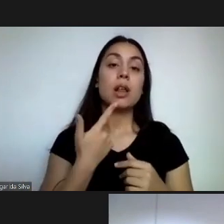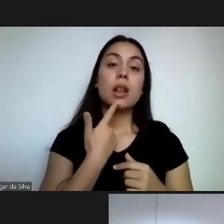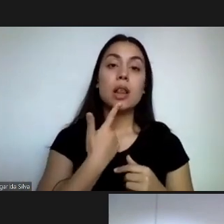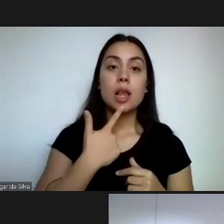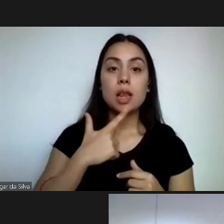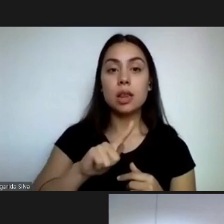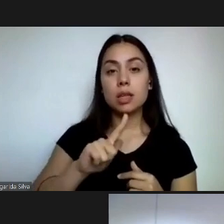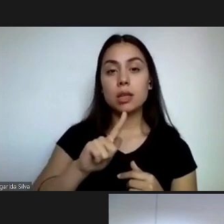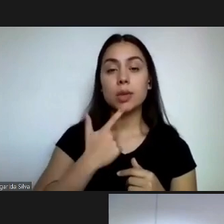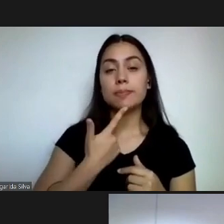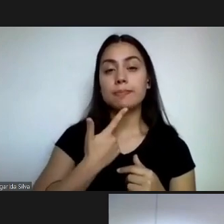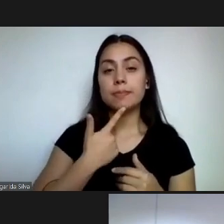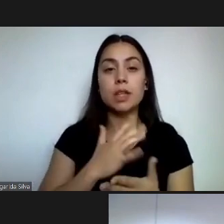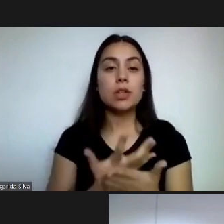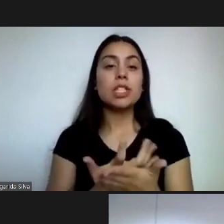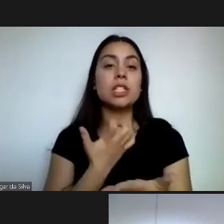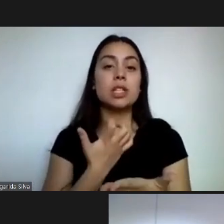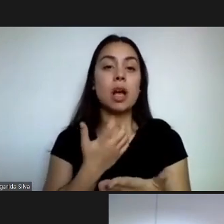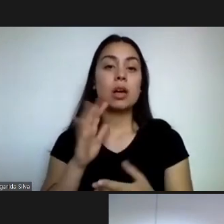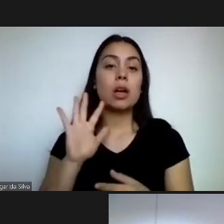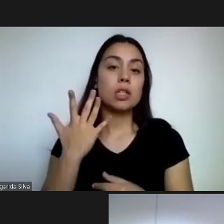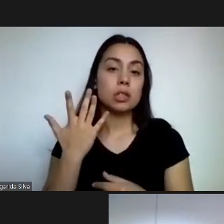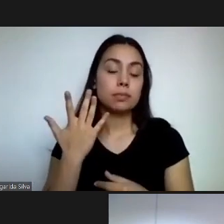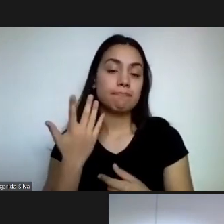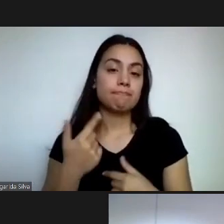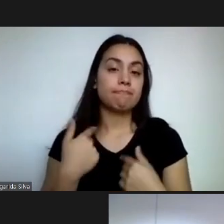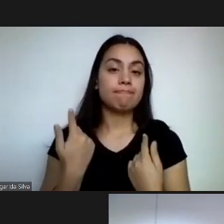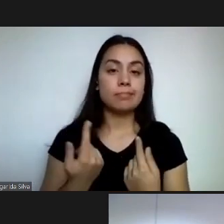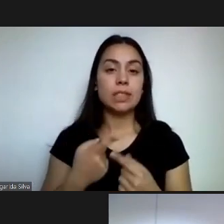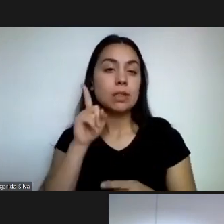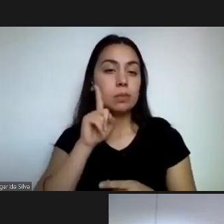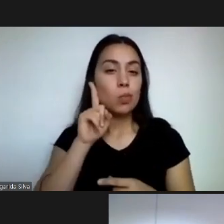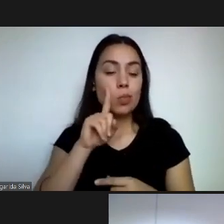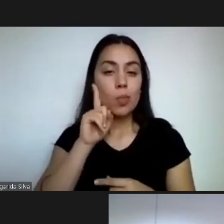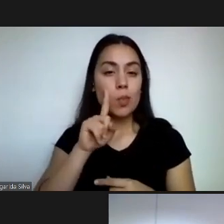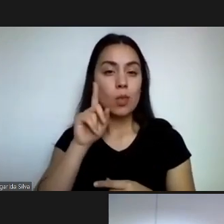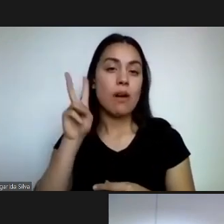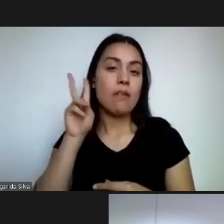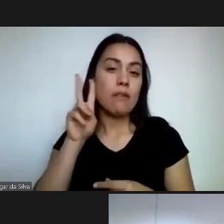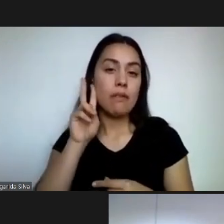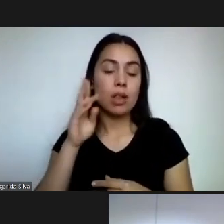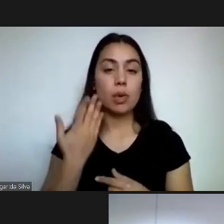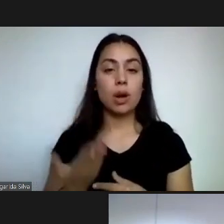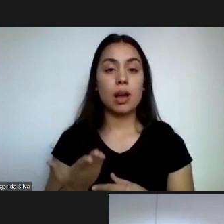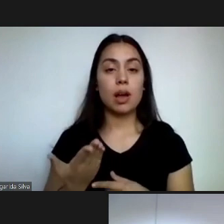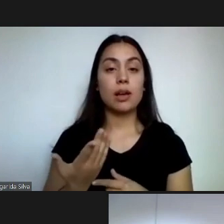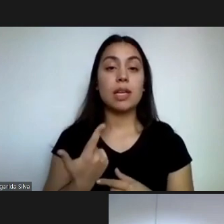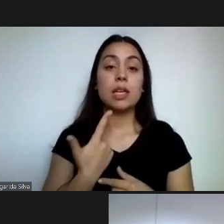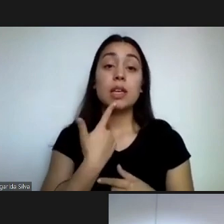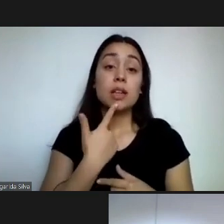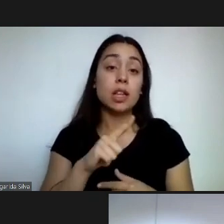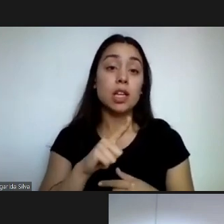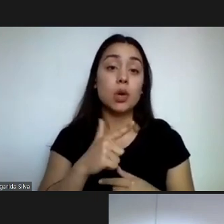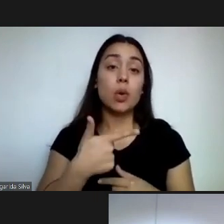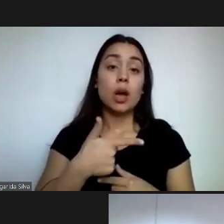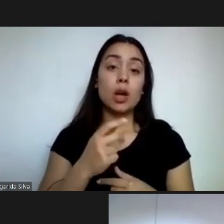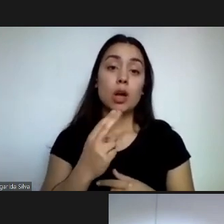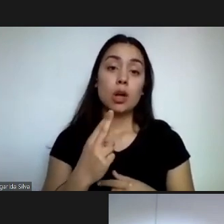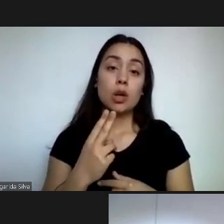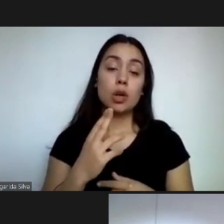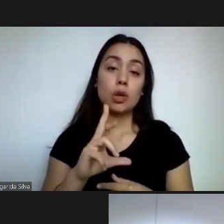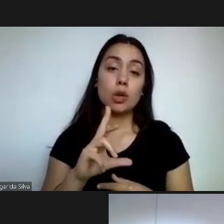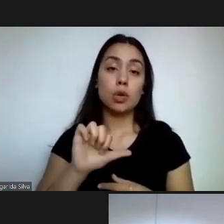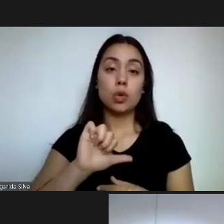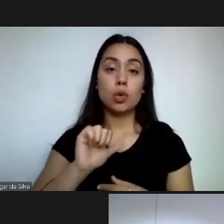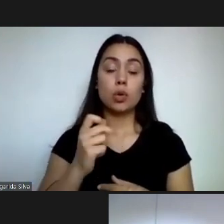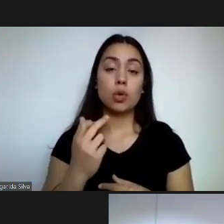de geopolítica, têm mais interesse para aquilo que é o projeto europeu da sua diversidade linguística. E a língua turca é, na maior parte dos casos, tomada